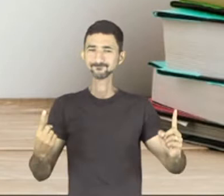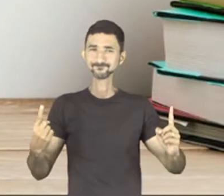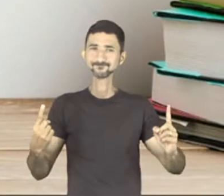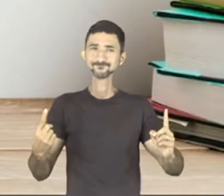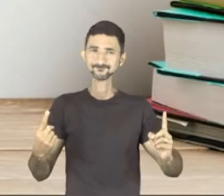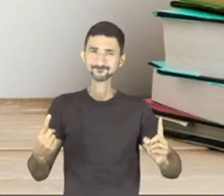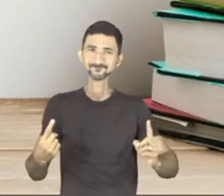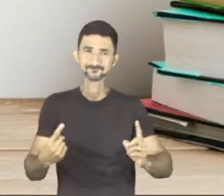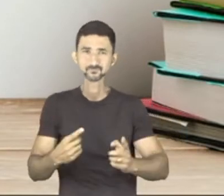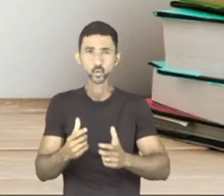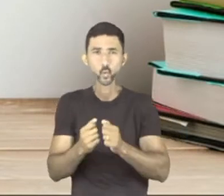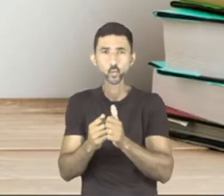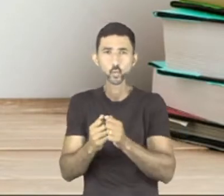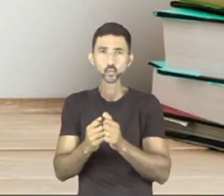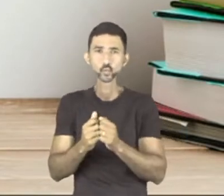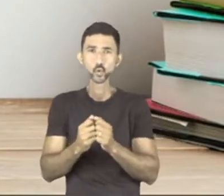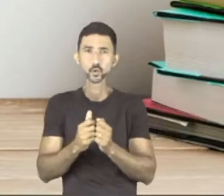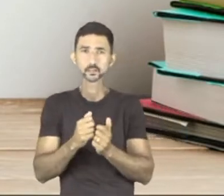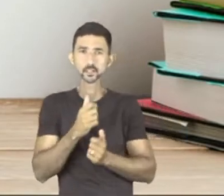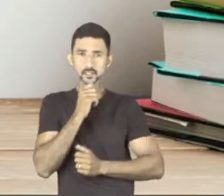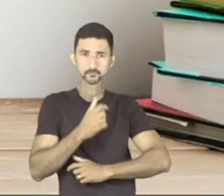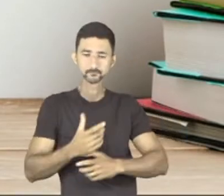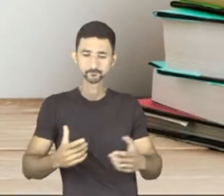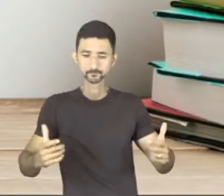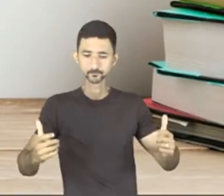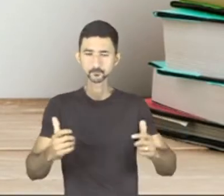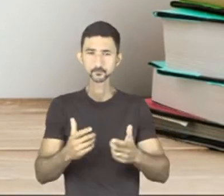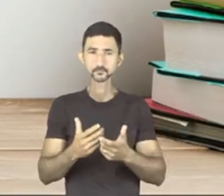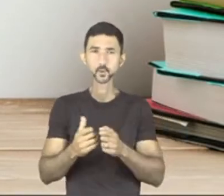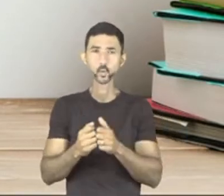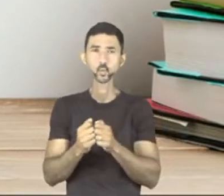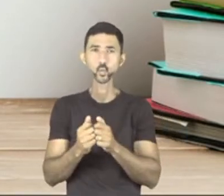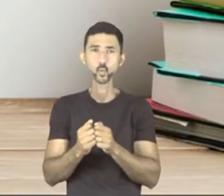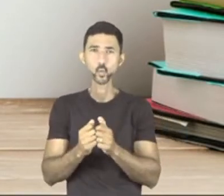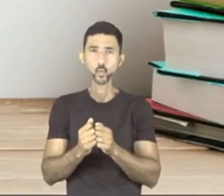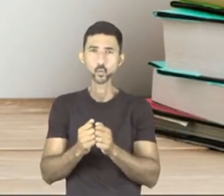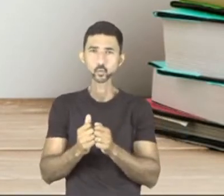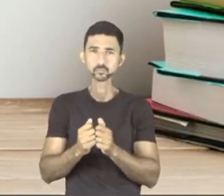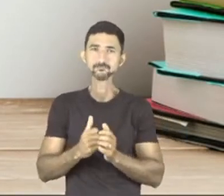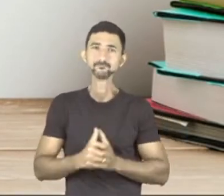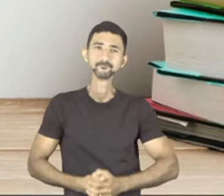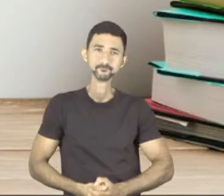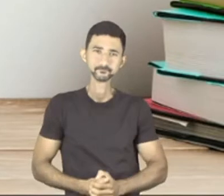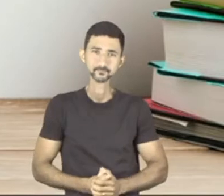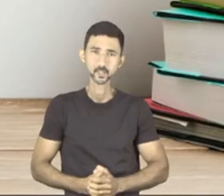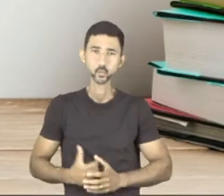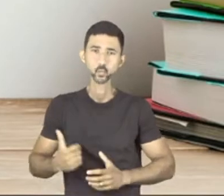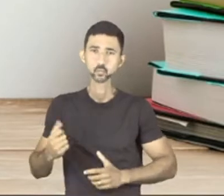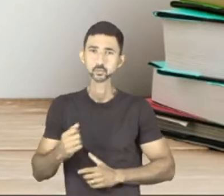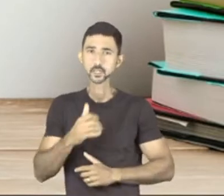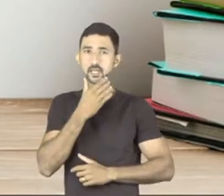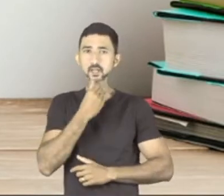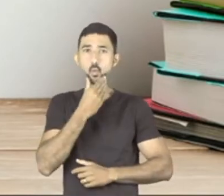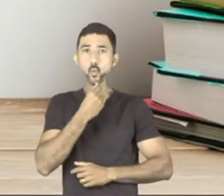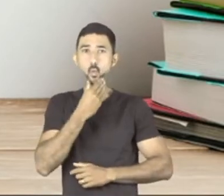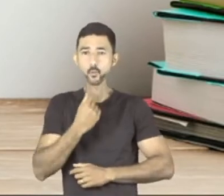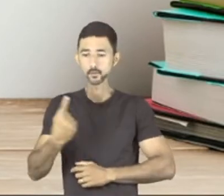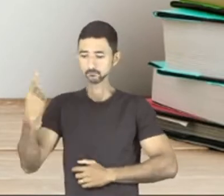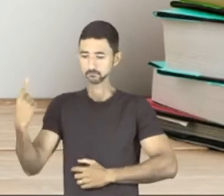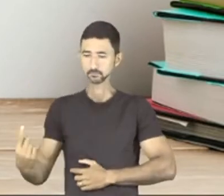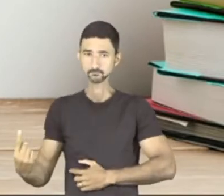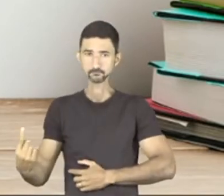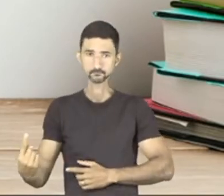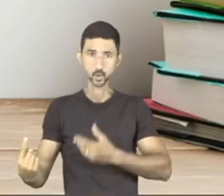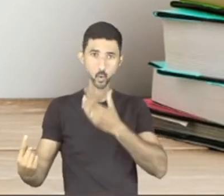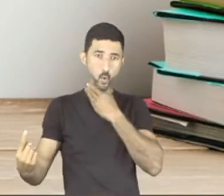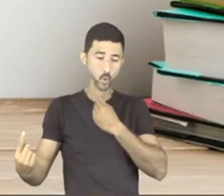PlayStation? Quem nunca jogou, o videogame PlayStation, existe um controle, o joystick, e